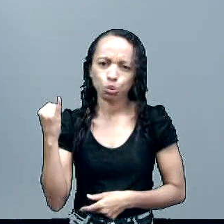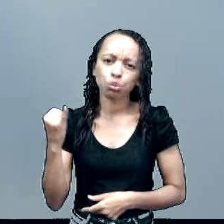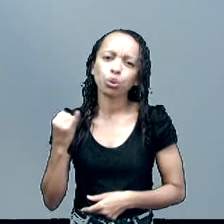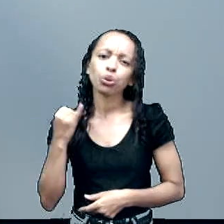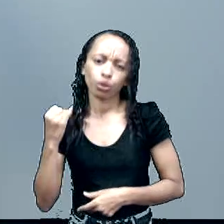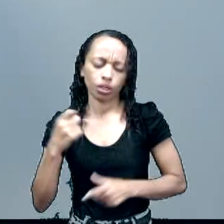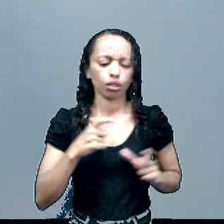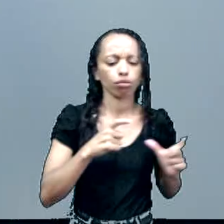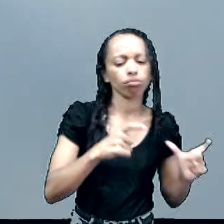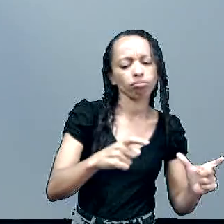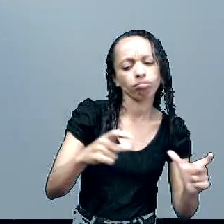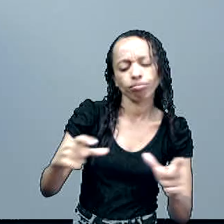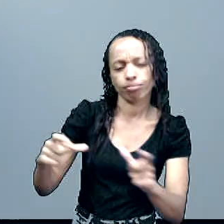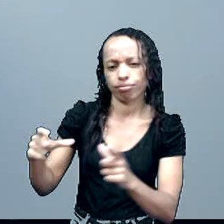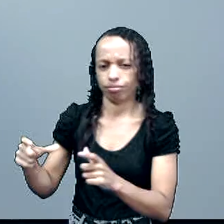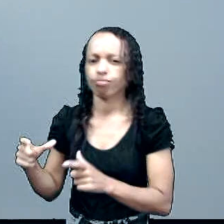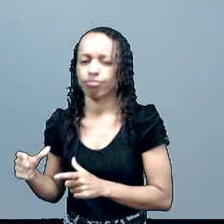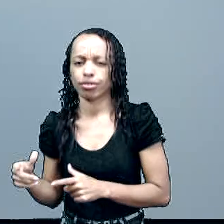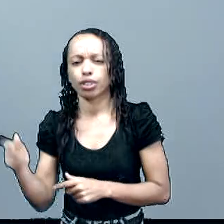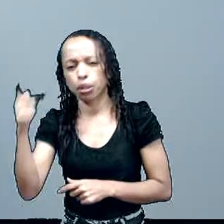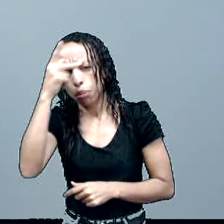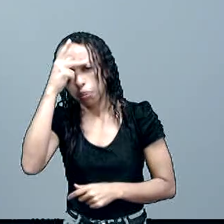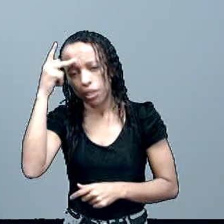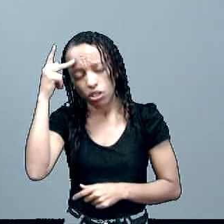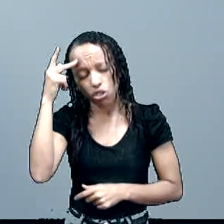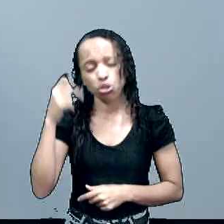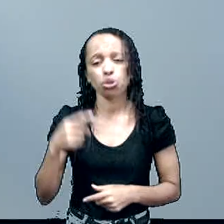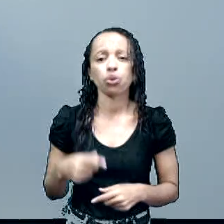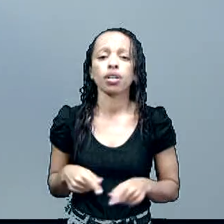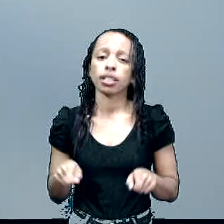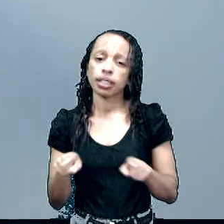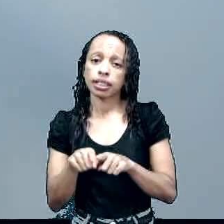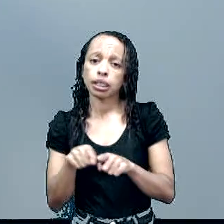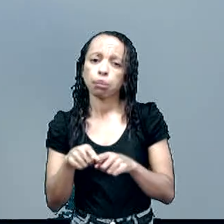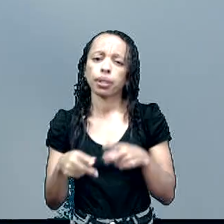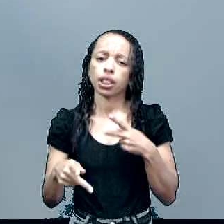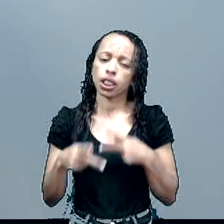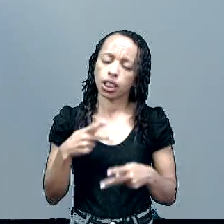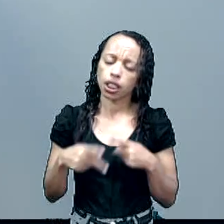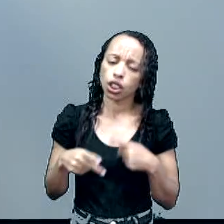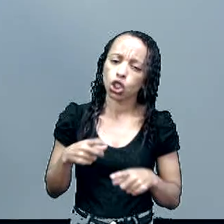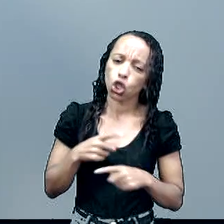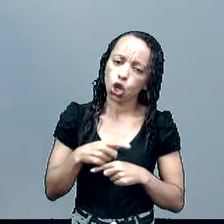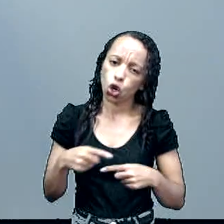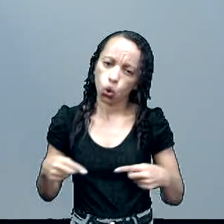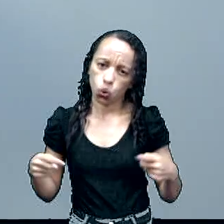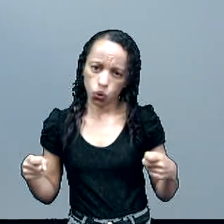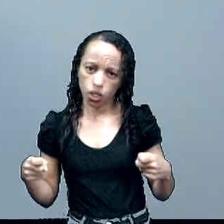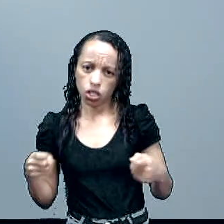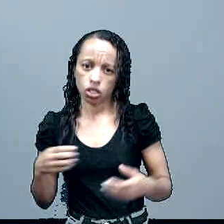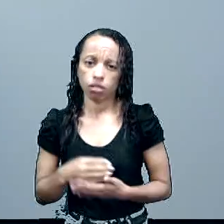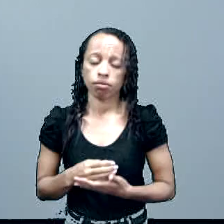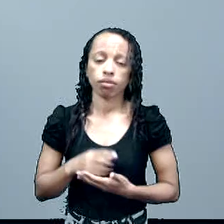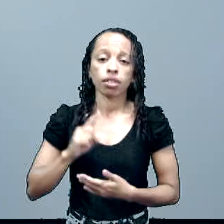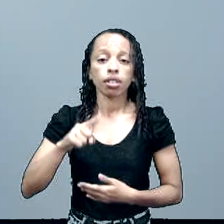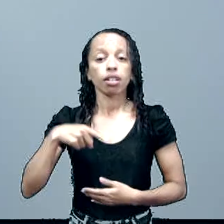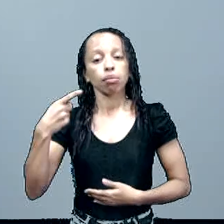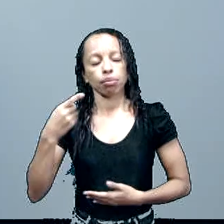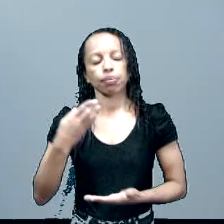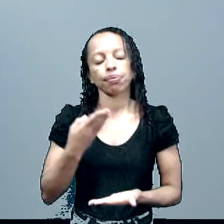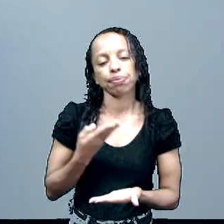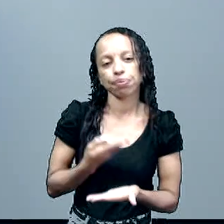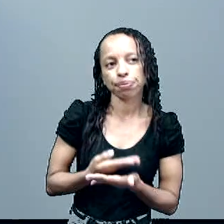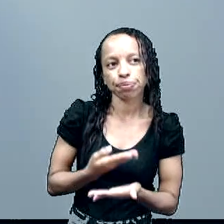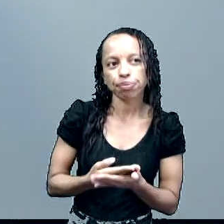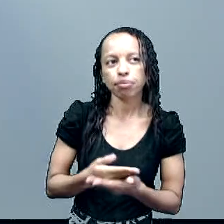espaço terrestre na próxima aula a gente vai falar sobre mais sobre GPS e mais começa a tecnologia